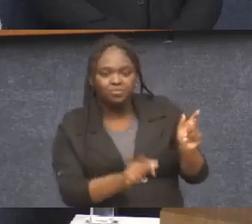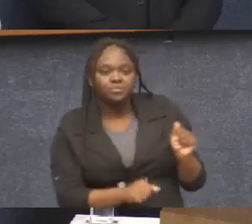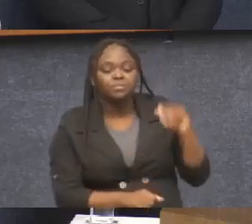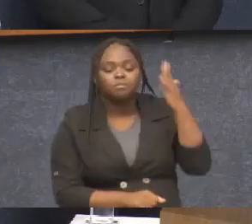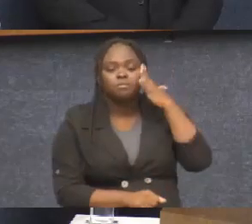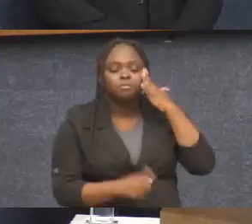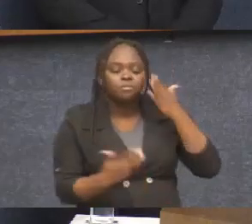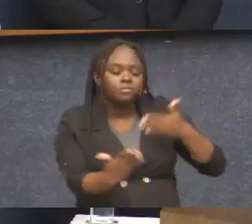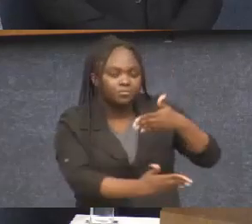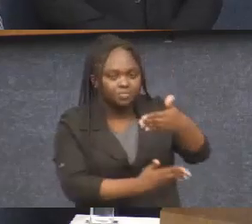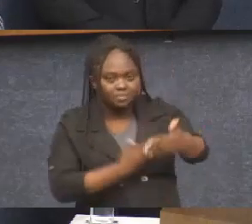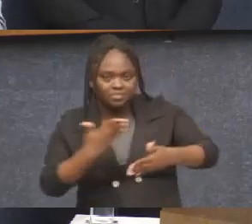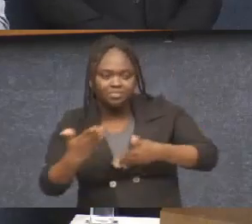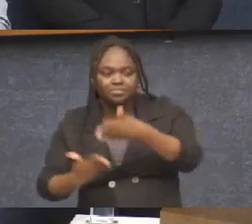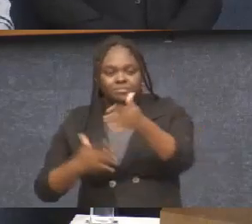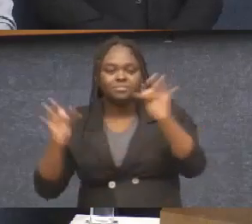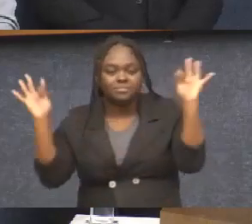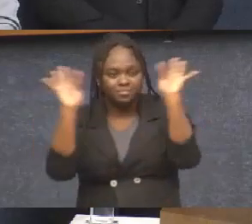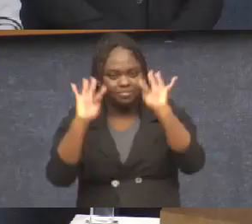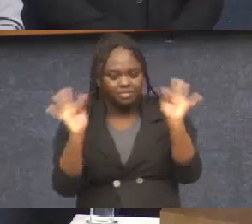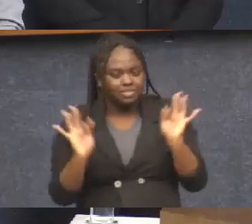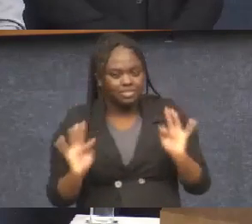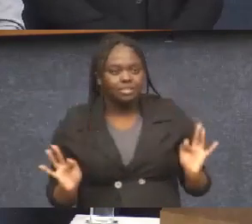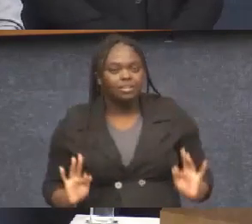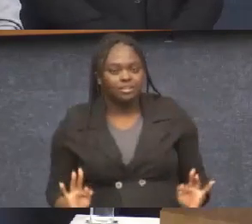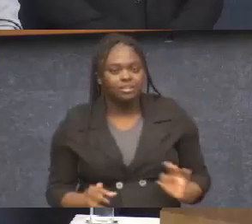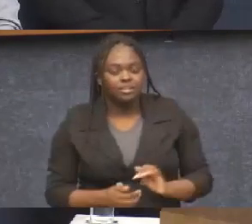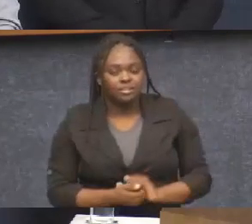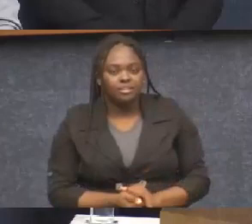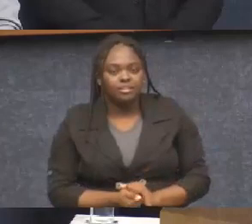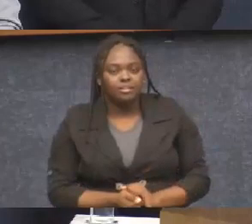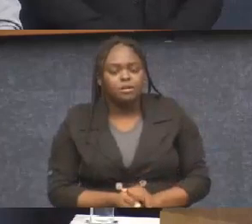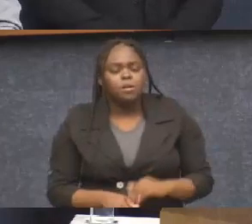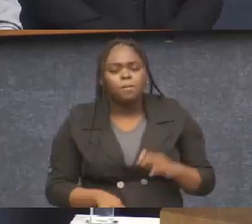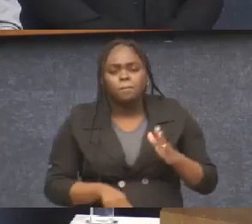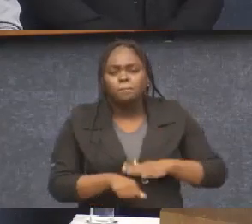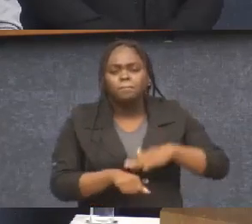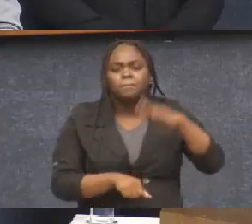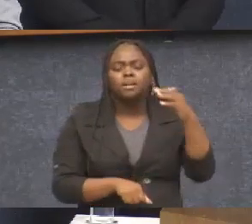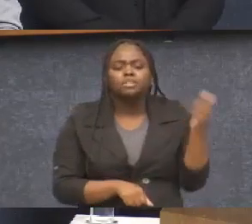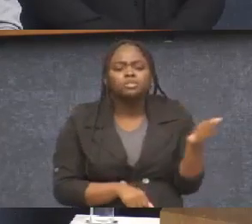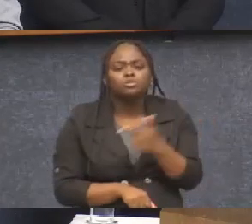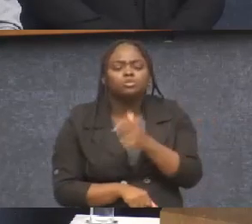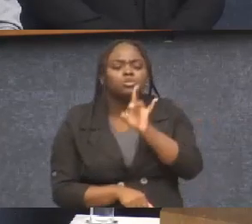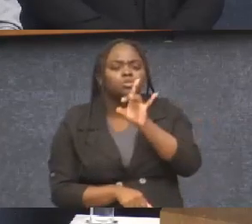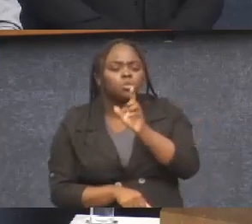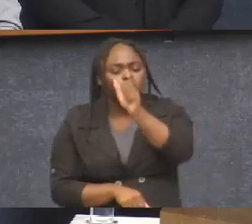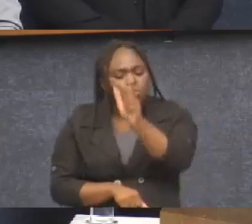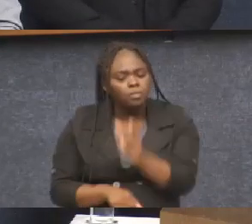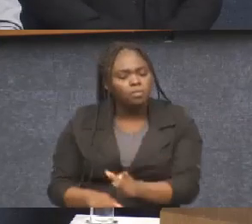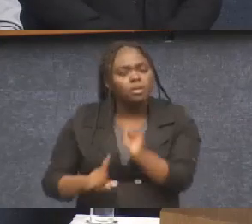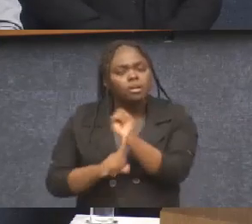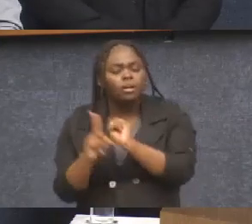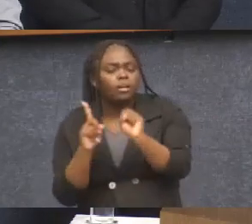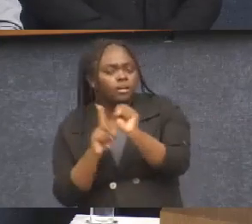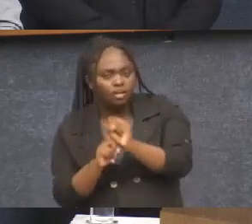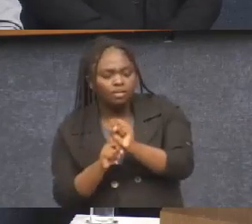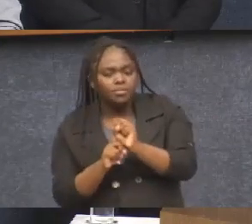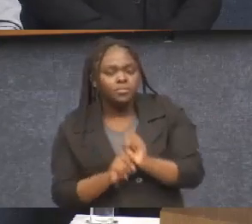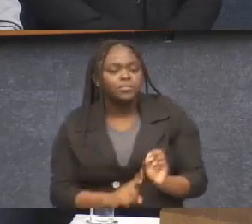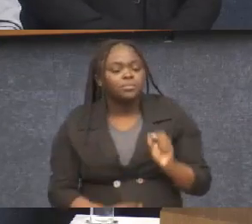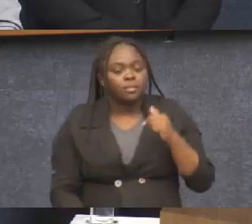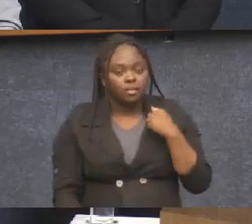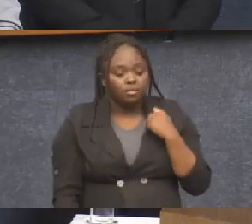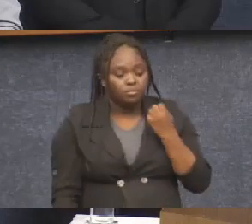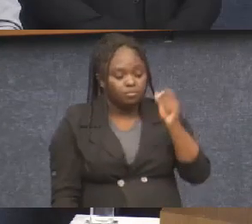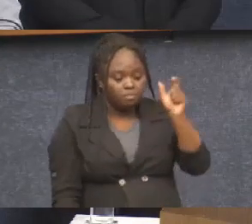os outros a felicidade. Muito mais do que um agente social, ser benfeitor